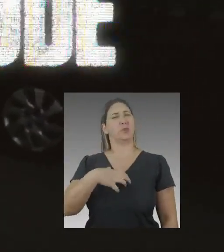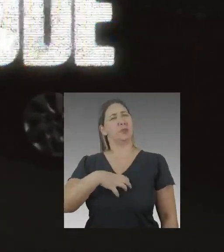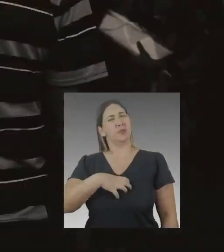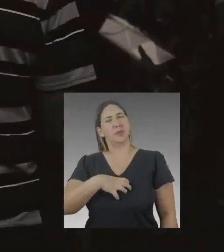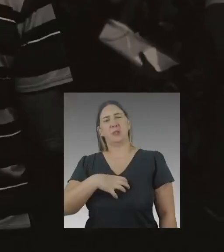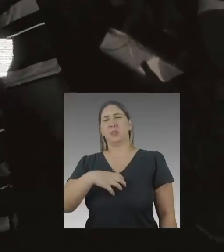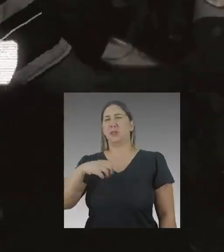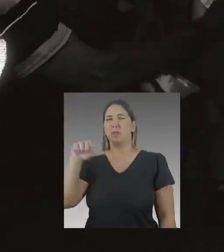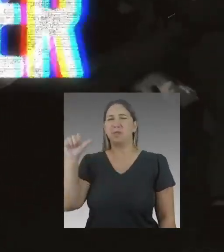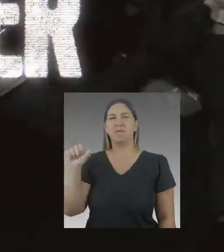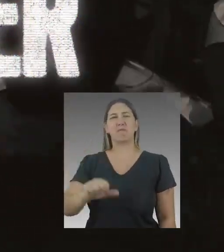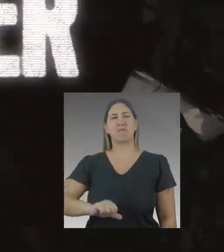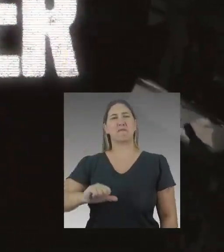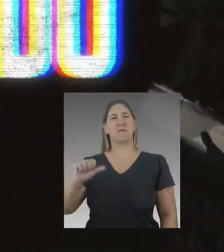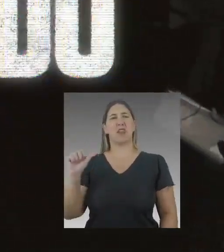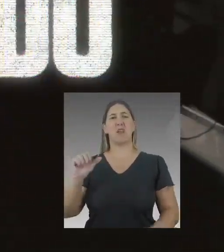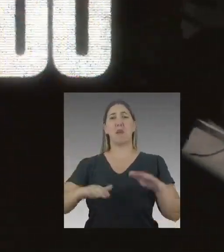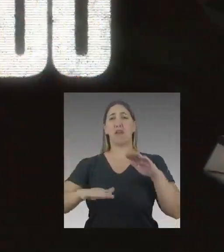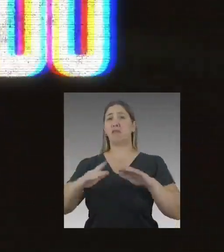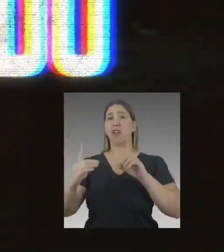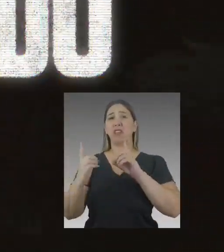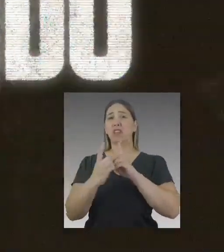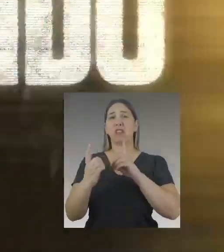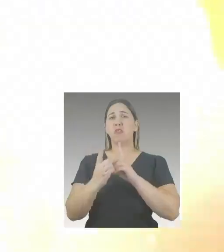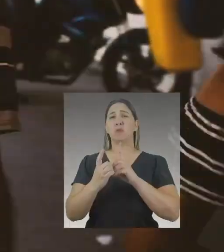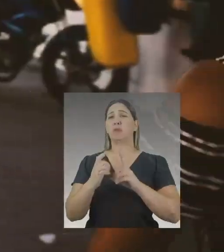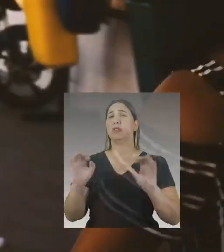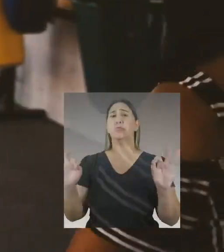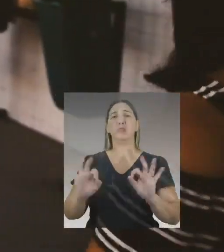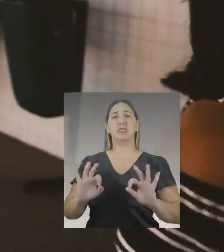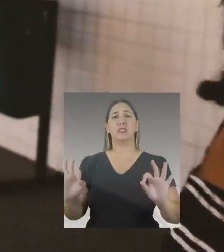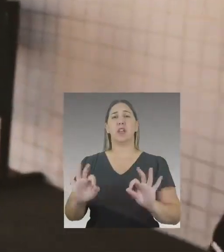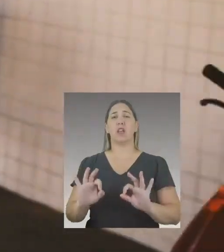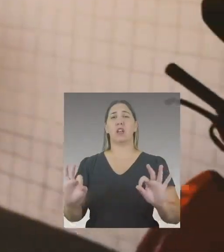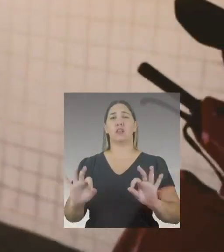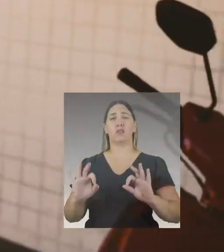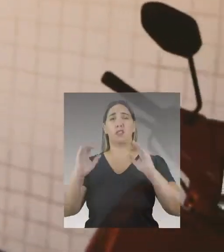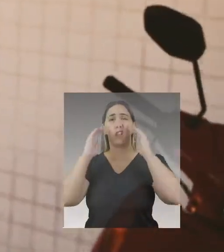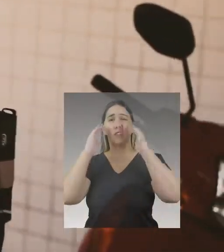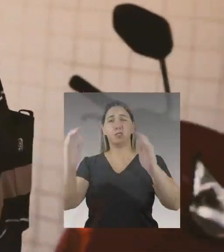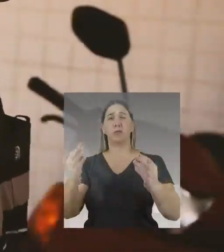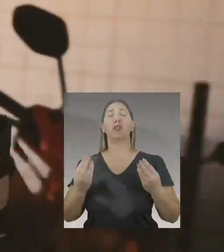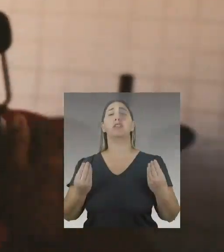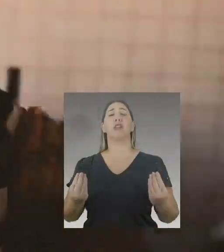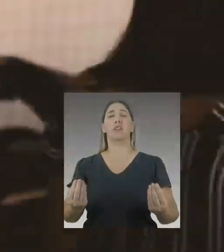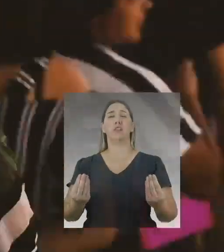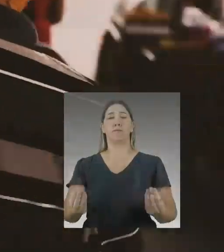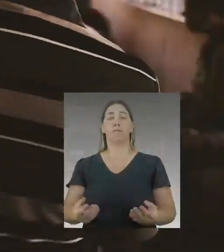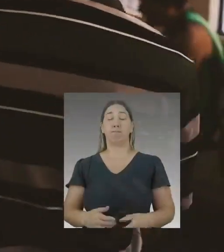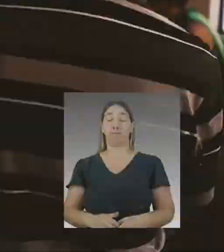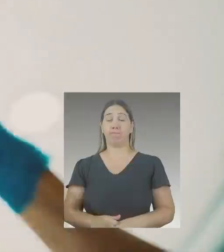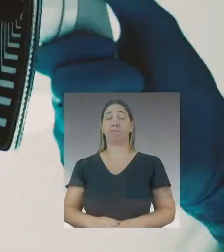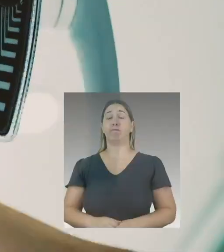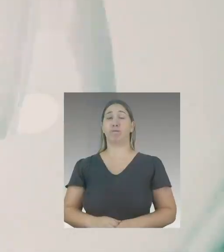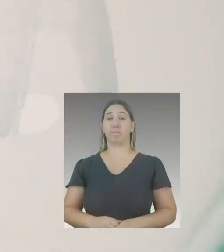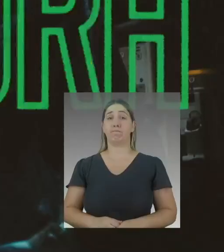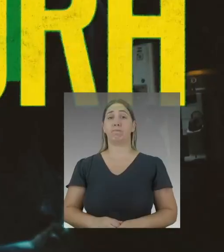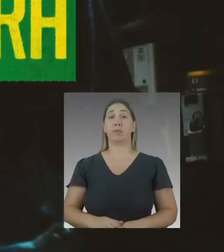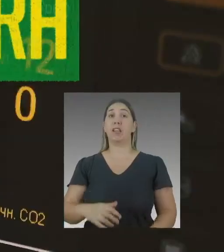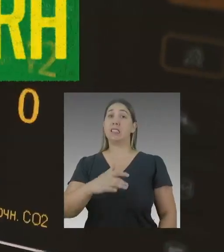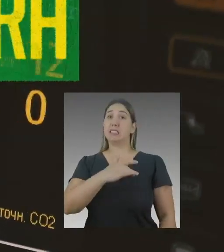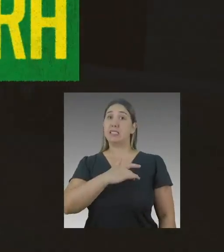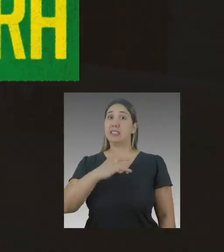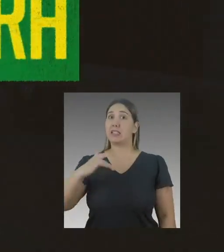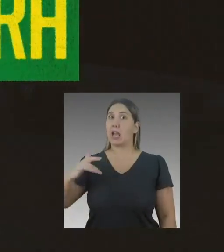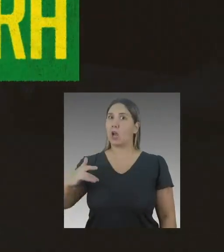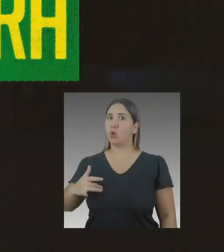de saúde e às vezes nem sequer ser atendido. E essa fila do desrespeito vai acabar. Vem aí o programa